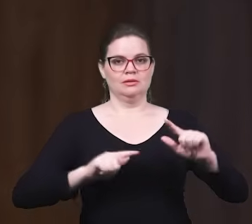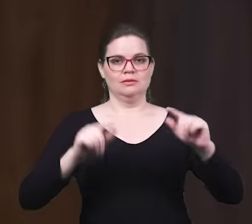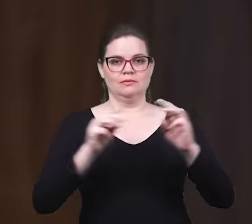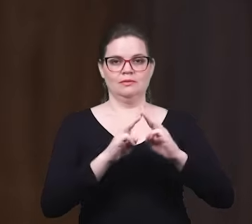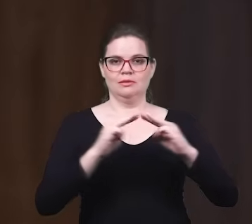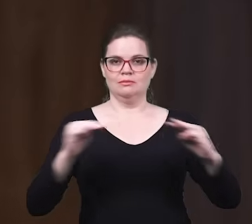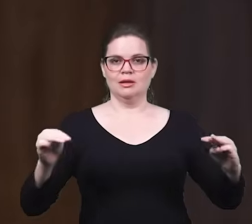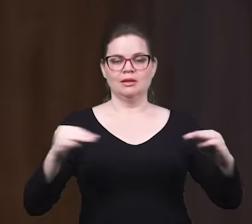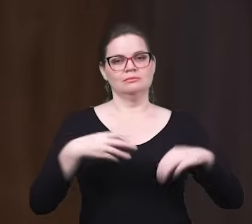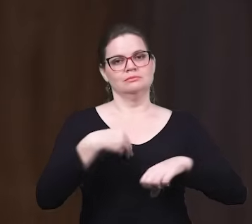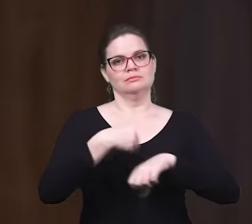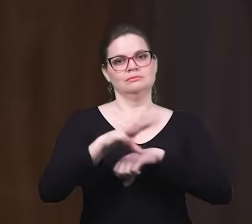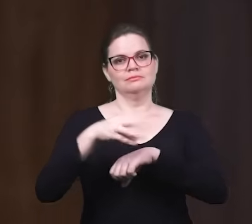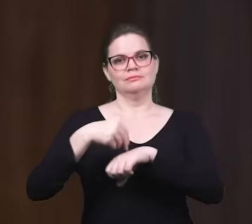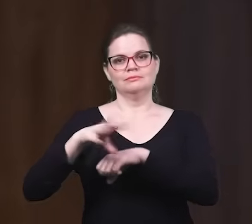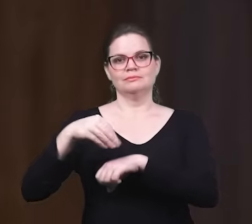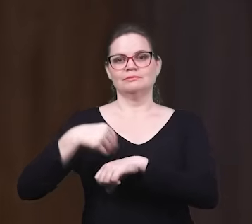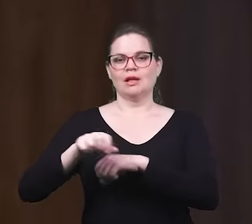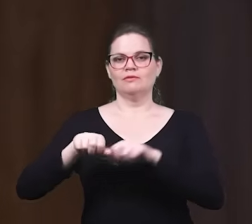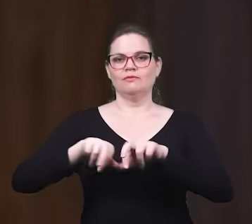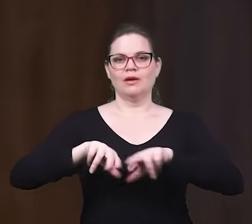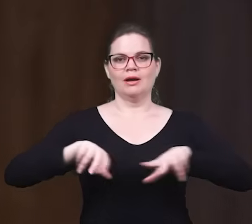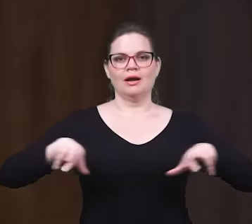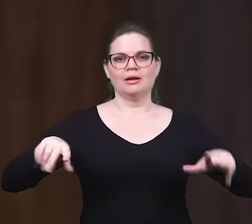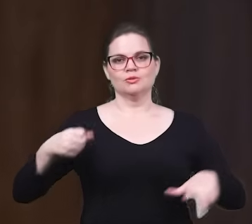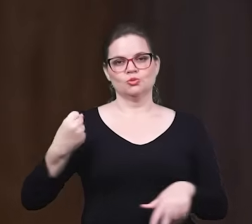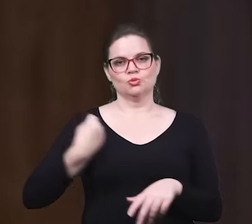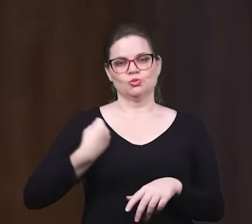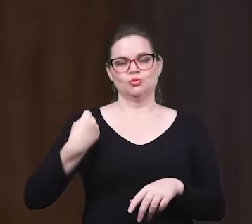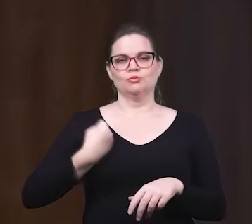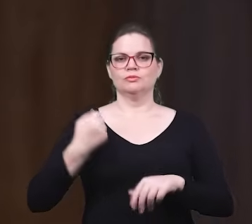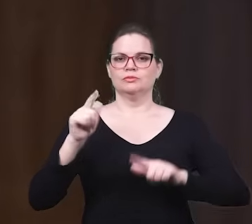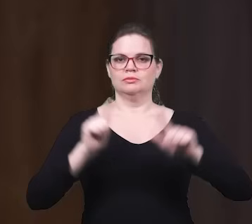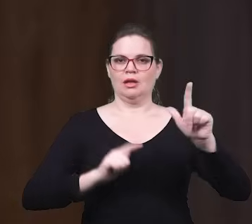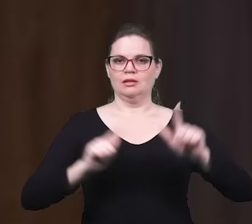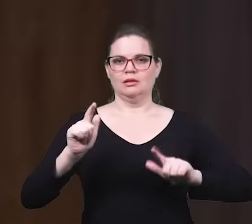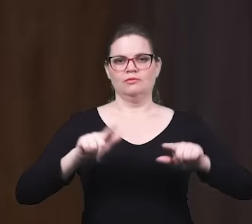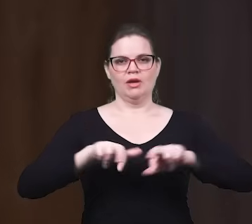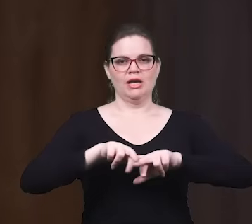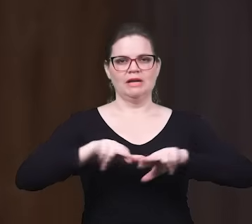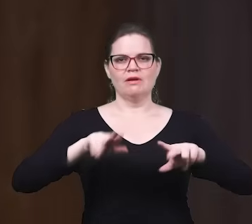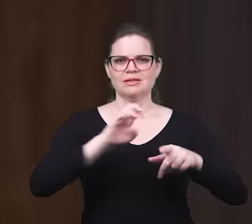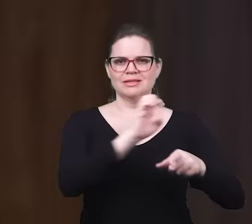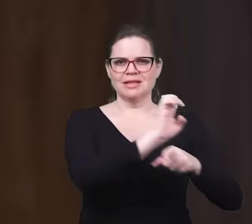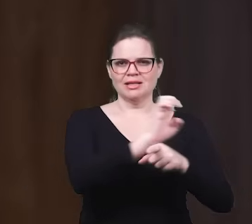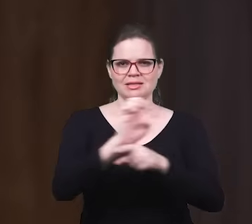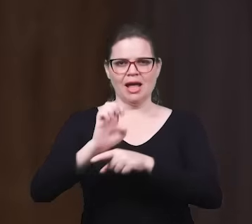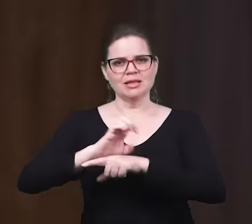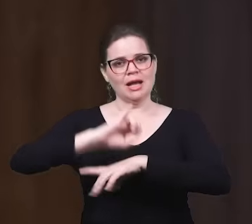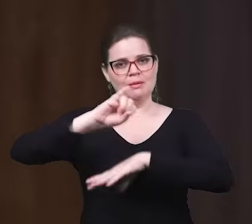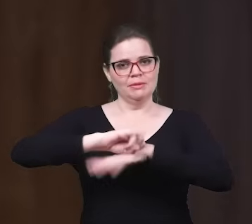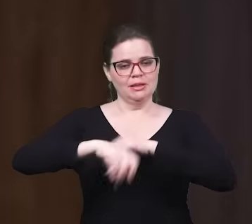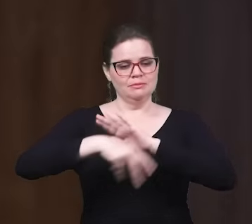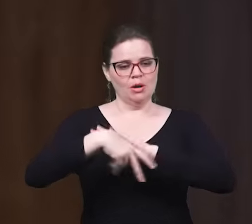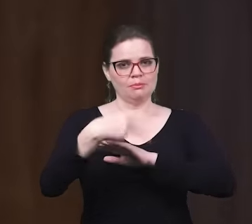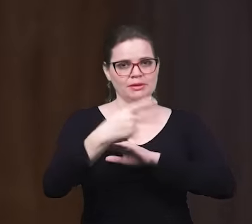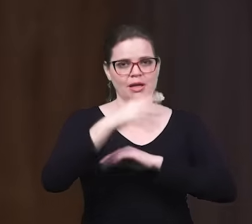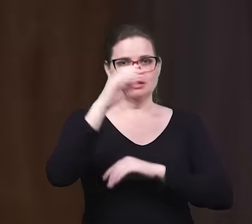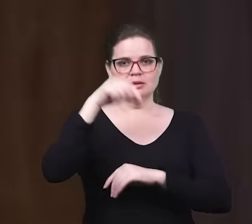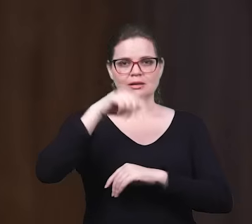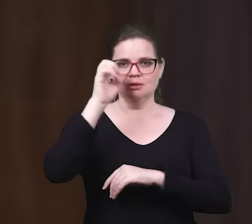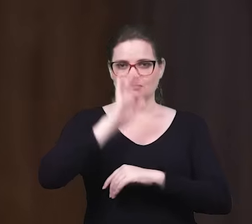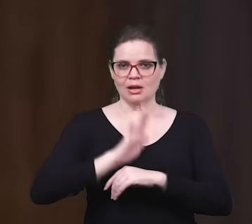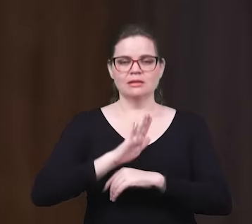agora transmitido pelos canais abertos da televisão em várias capitais, as capitais dos